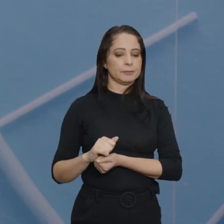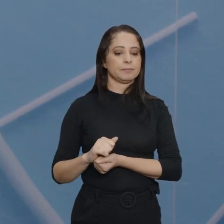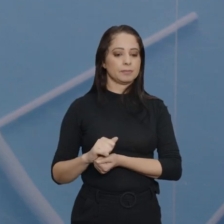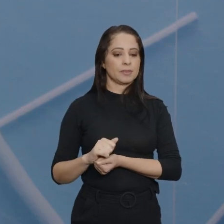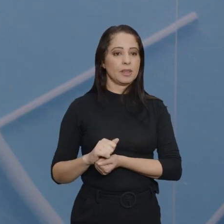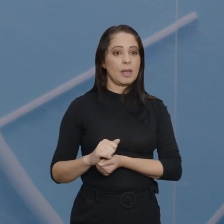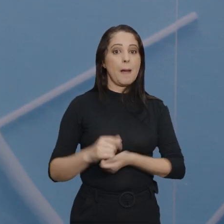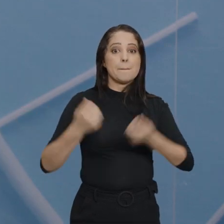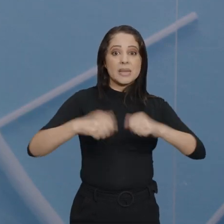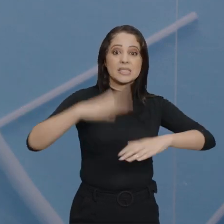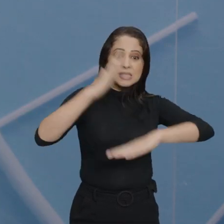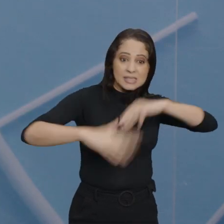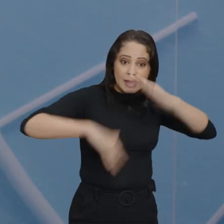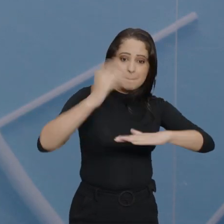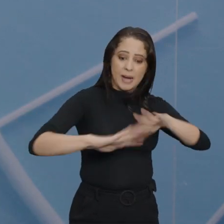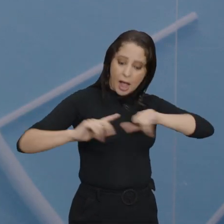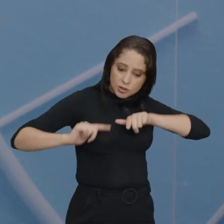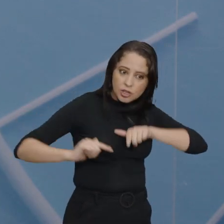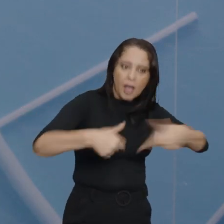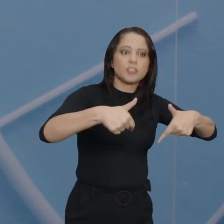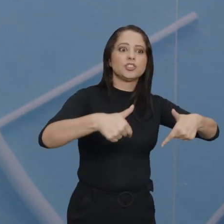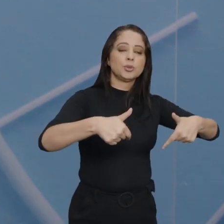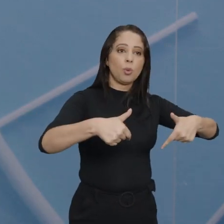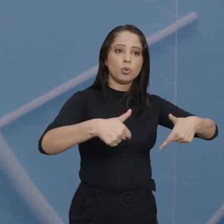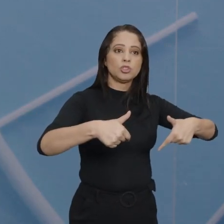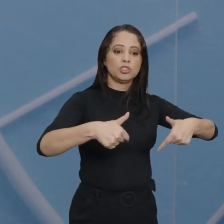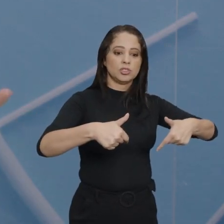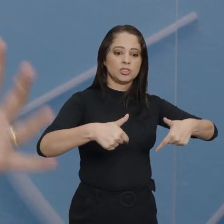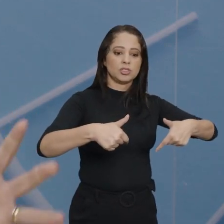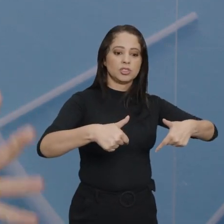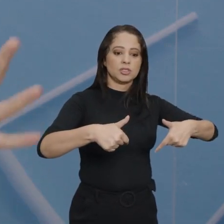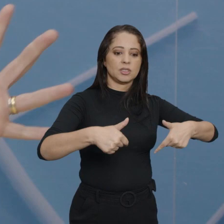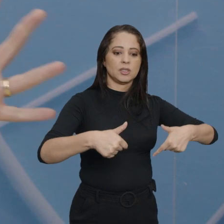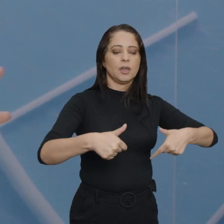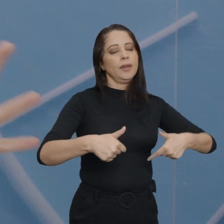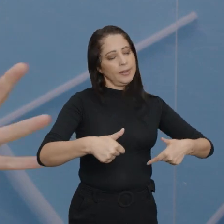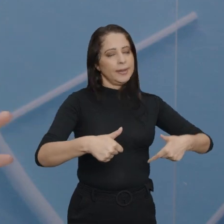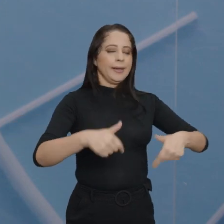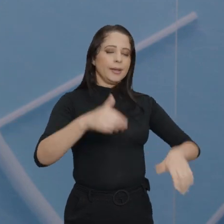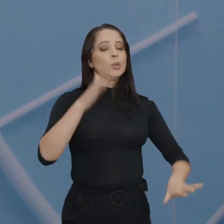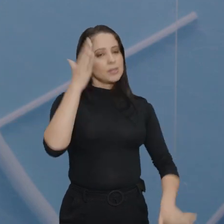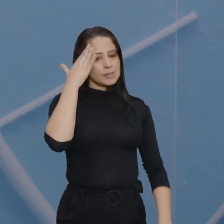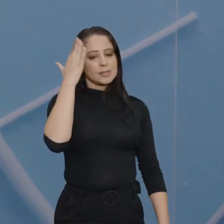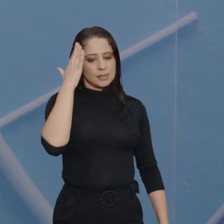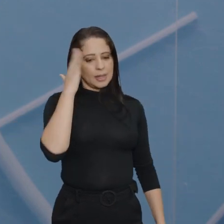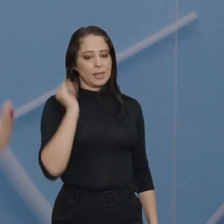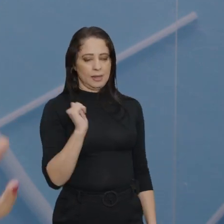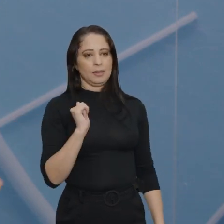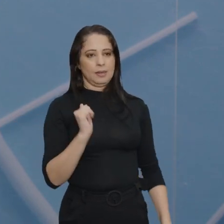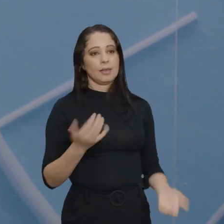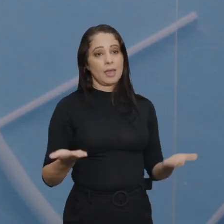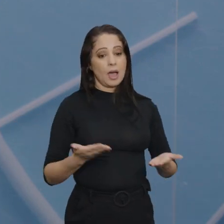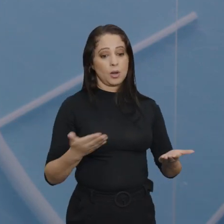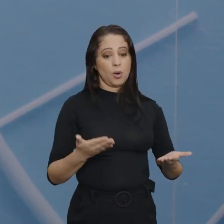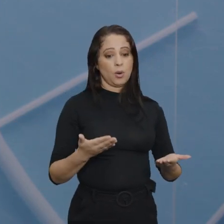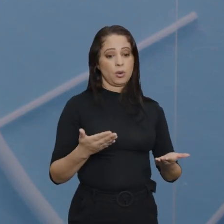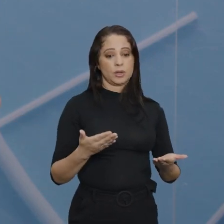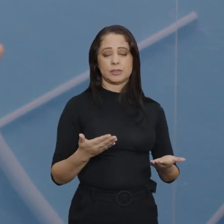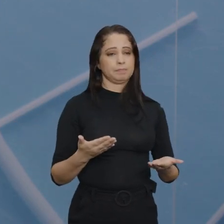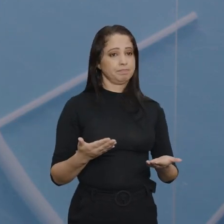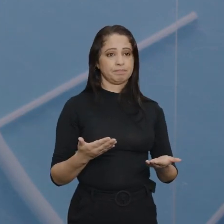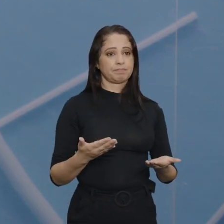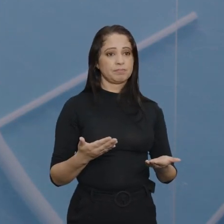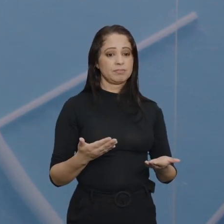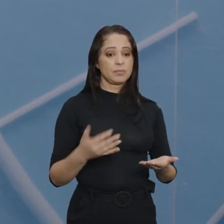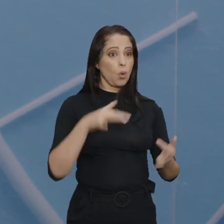das relações, está faltando prática, né? Dá para entender, né? A gente está vivendo um contexto que